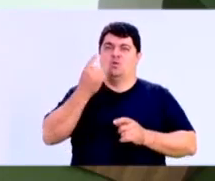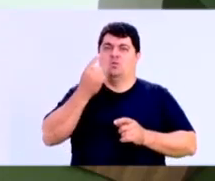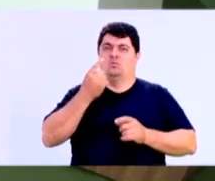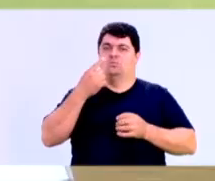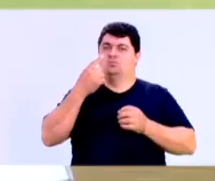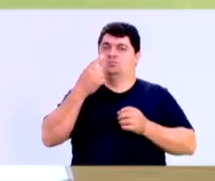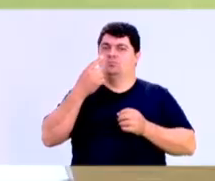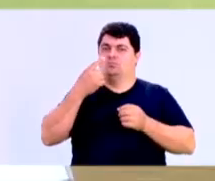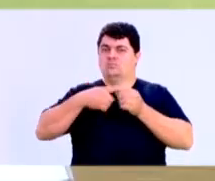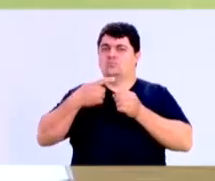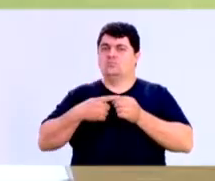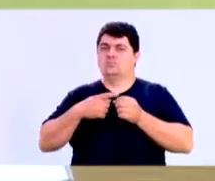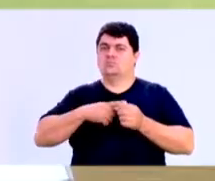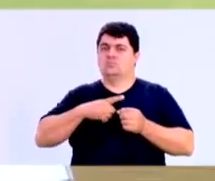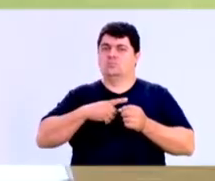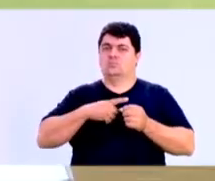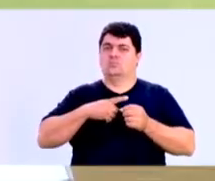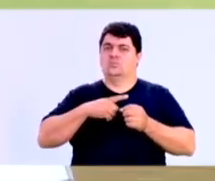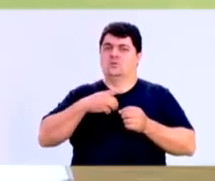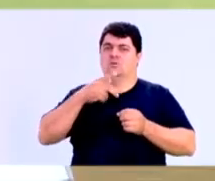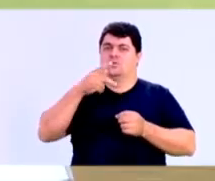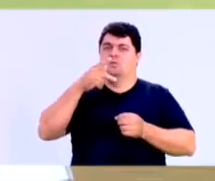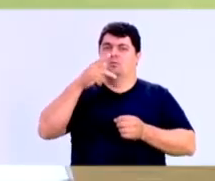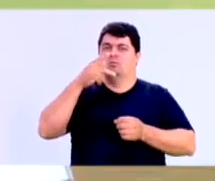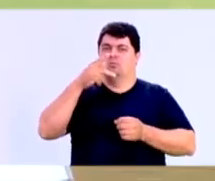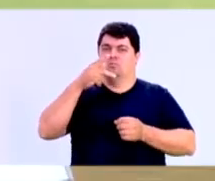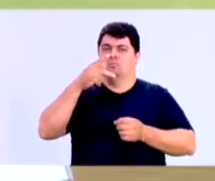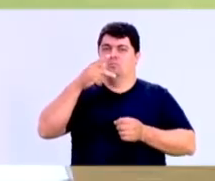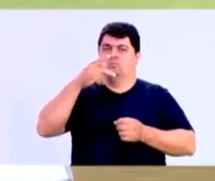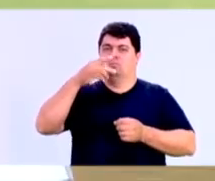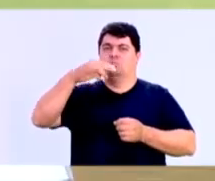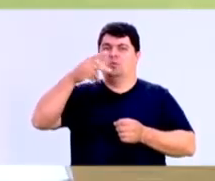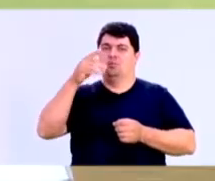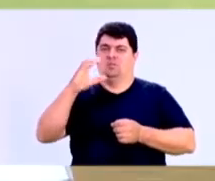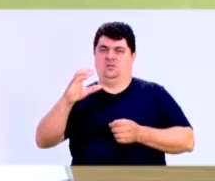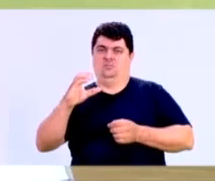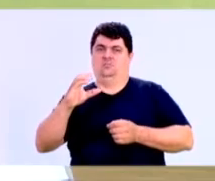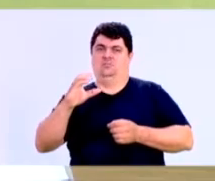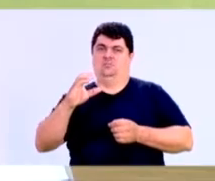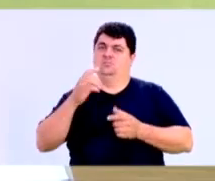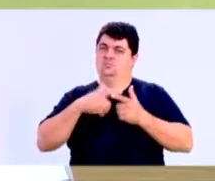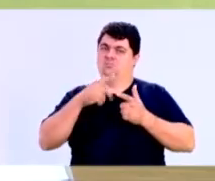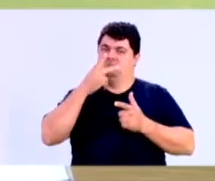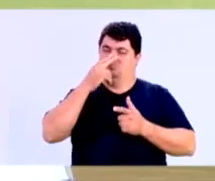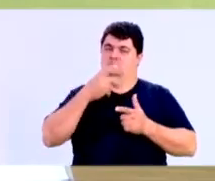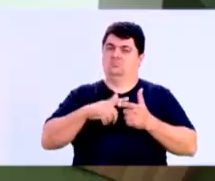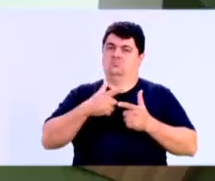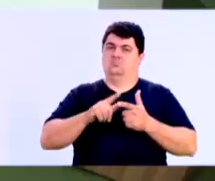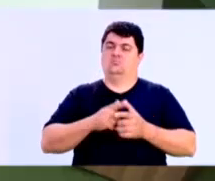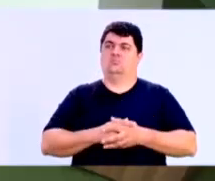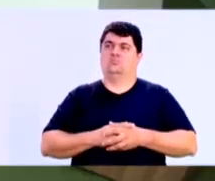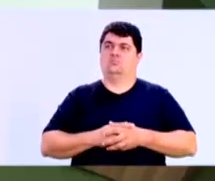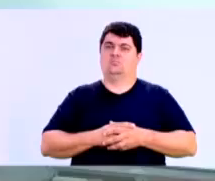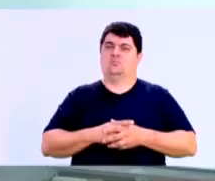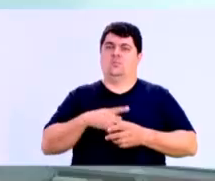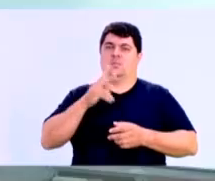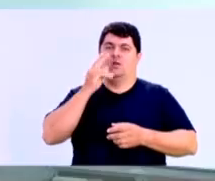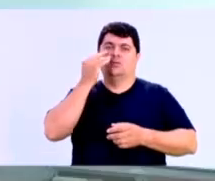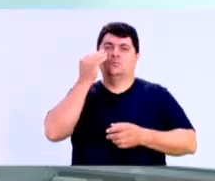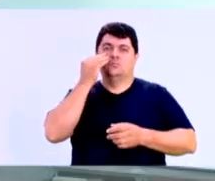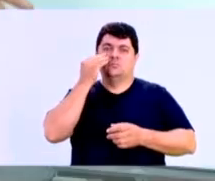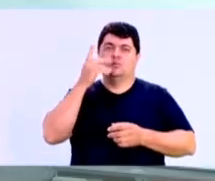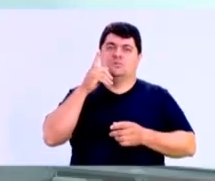problema no prazo médio do PMPC. Ok? Então a gente vai fazer assim, a gente vai resolvendo, vocês vão passando